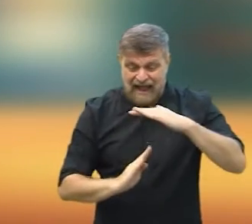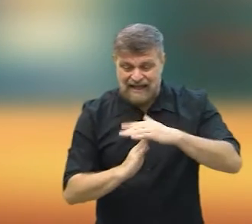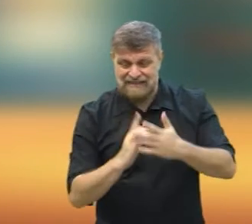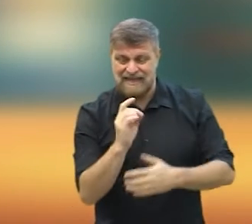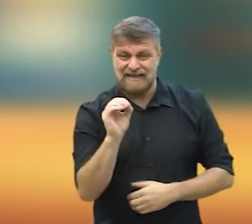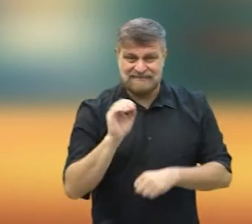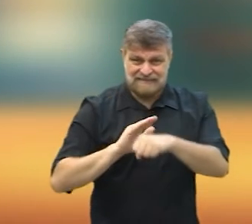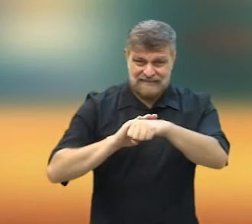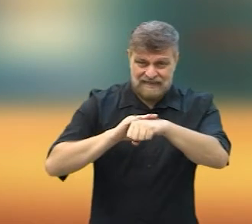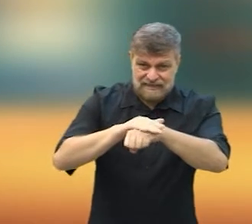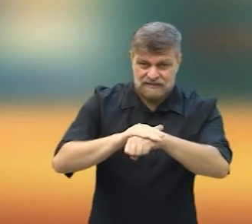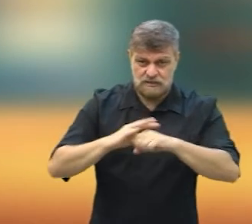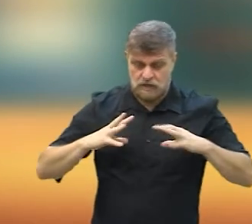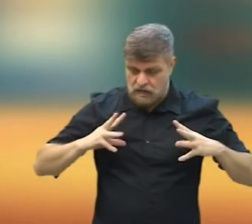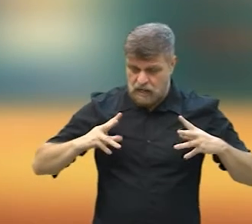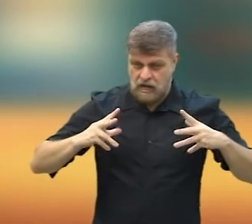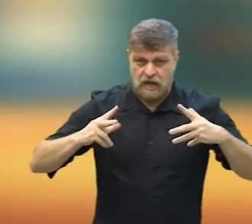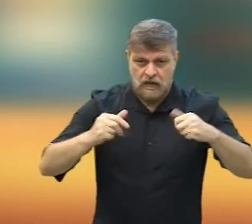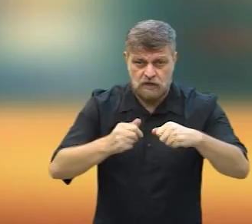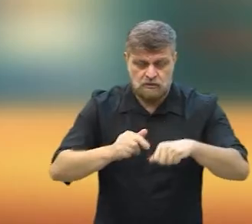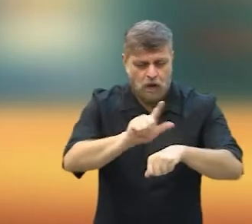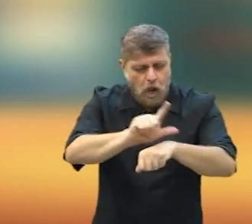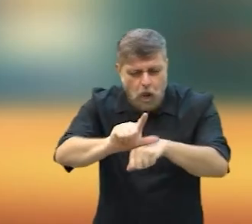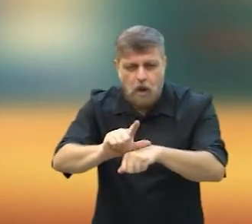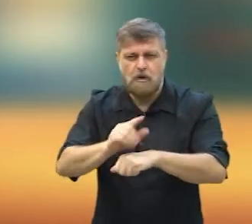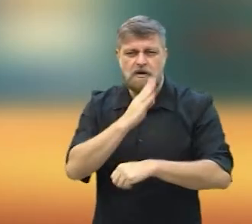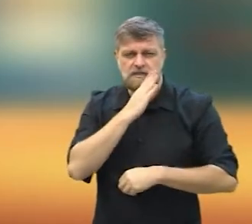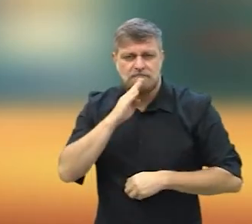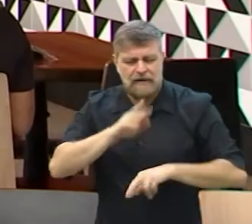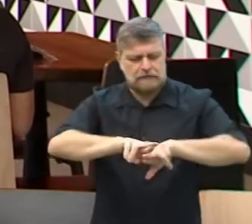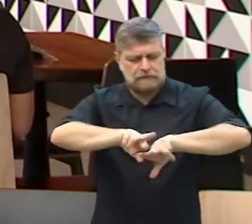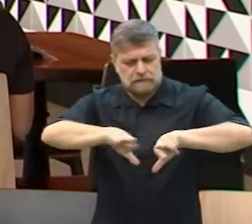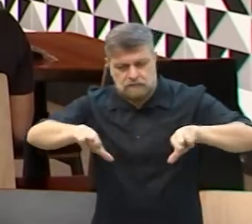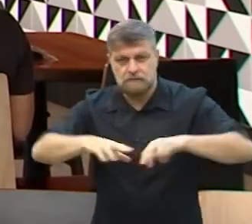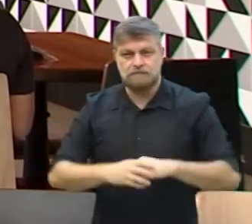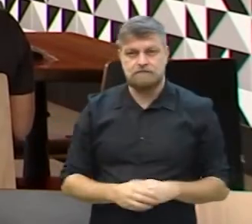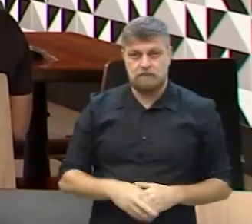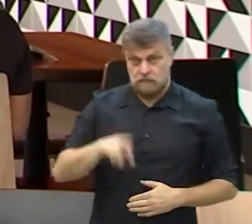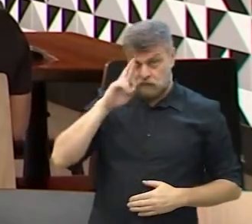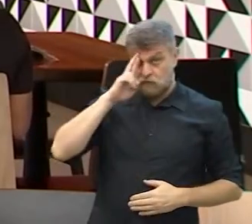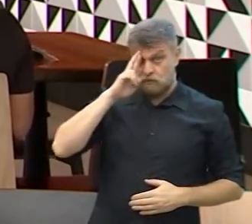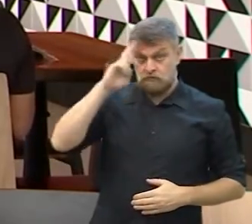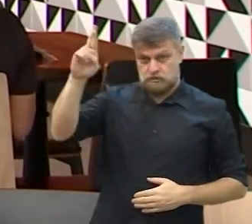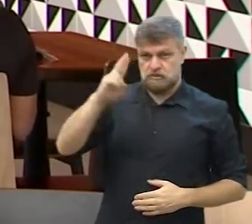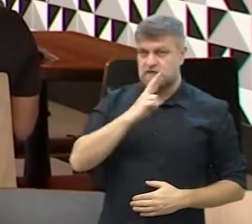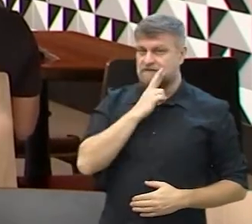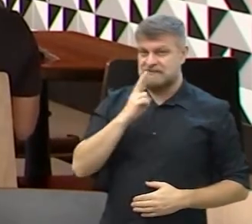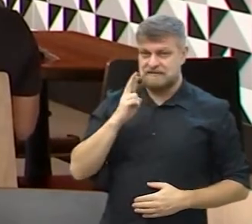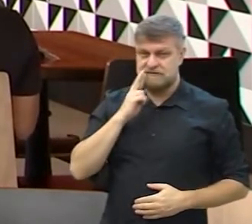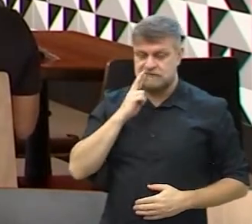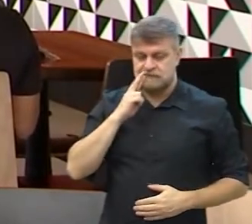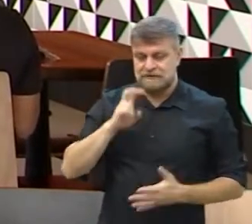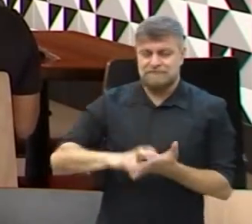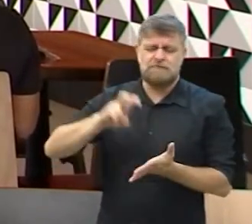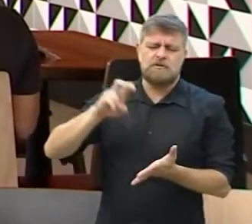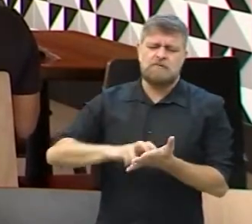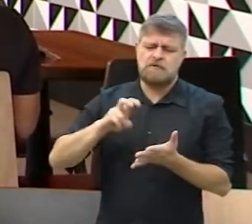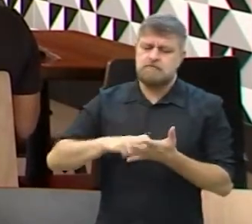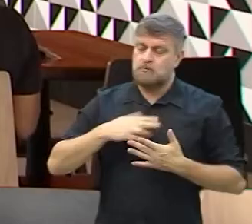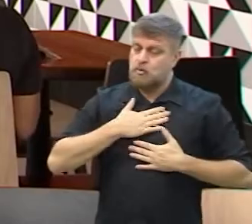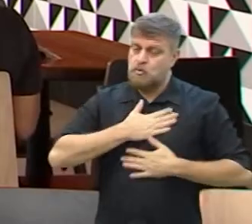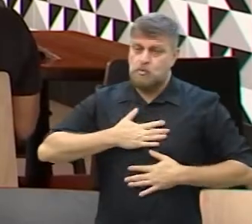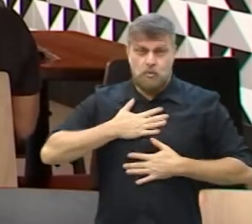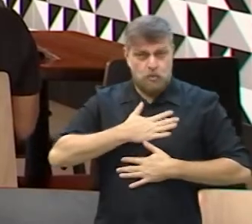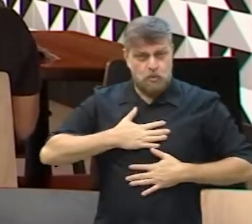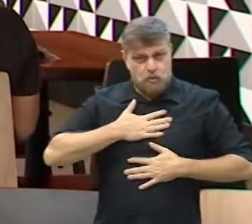às 10 da noite em todos os demais estabelecimentos. O dono deste restaurante aqui, comemora a